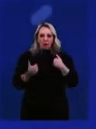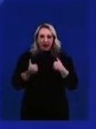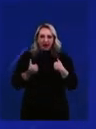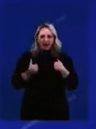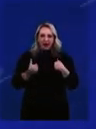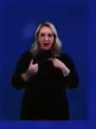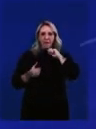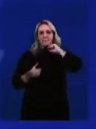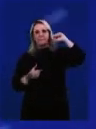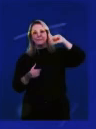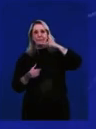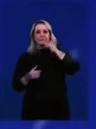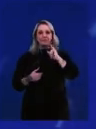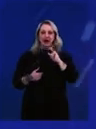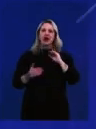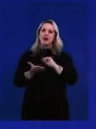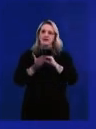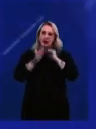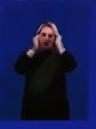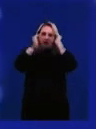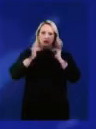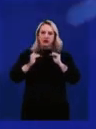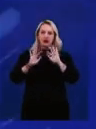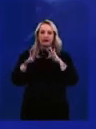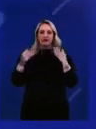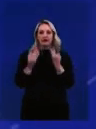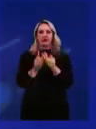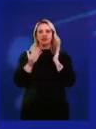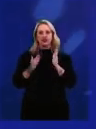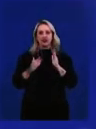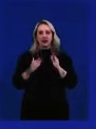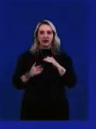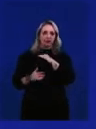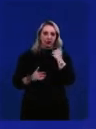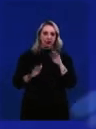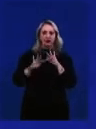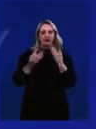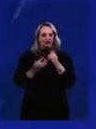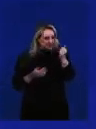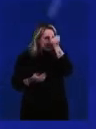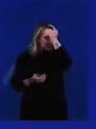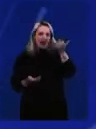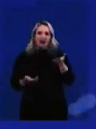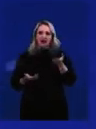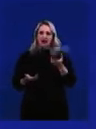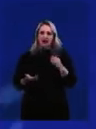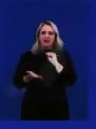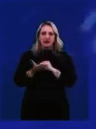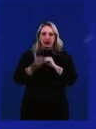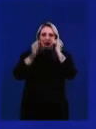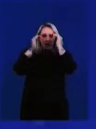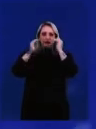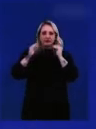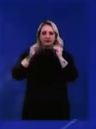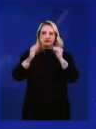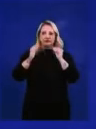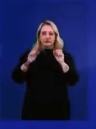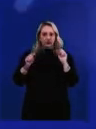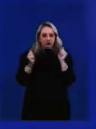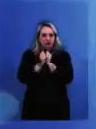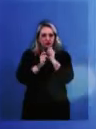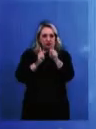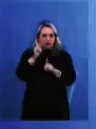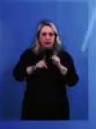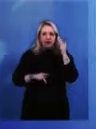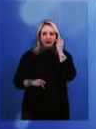pelo suicídio do meu pai, o que é um desrespeito com todas as famílias que já perderam alguém. Você se arrepende no desrespeito reiterado com a população